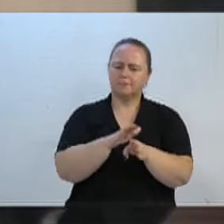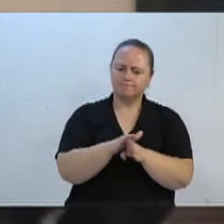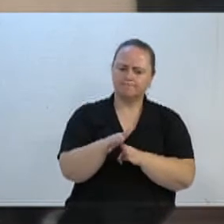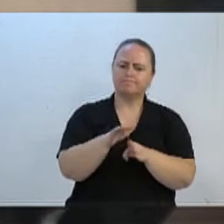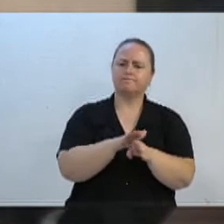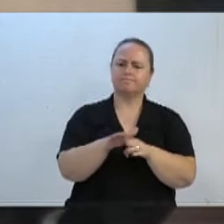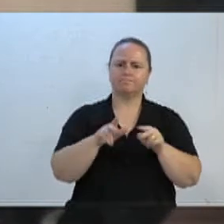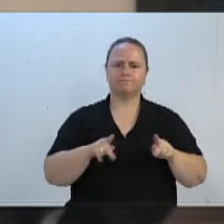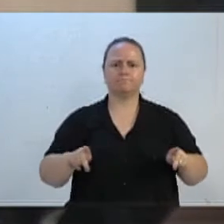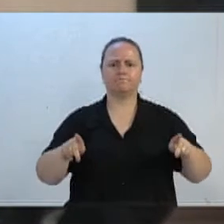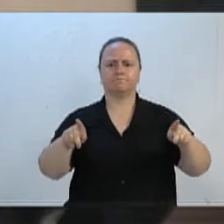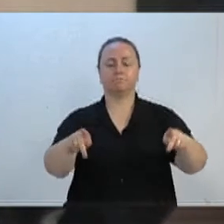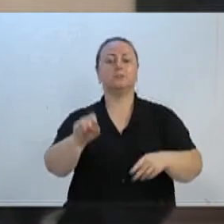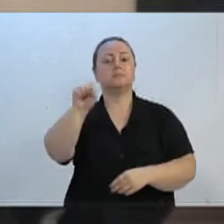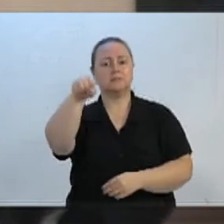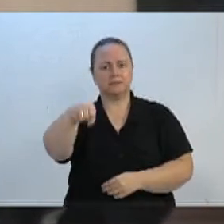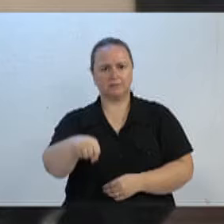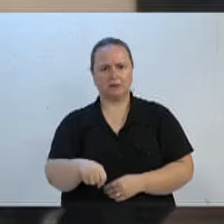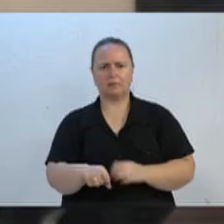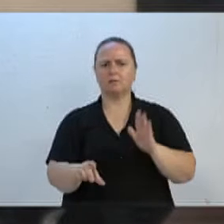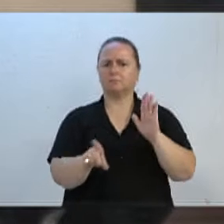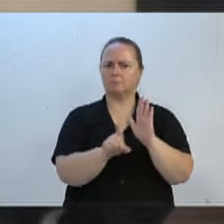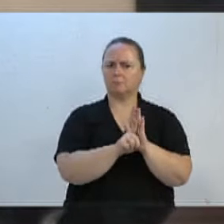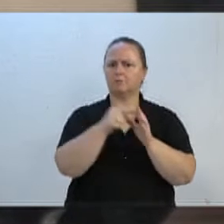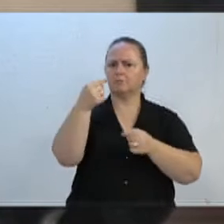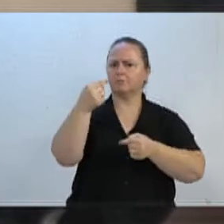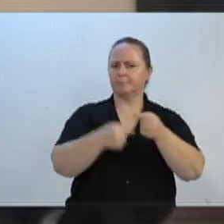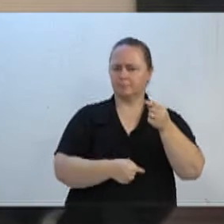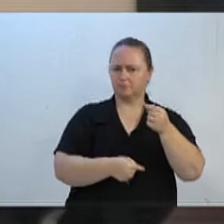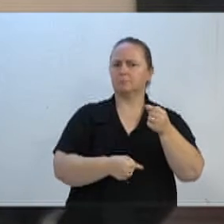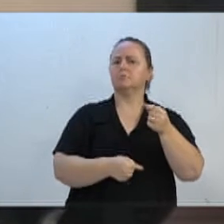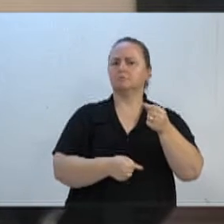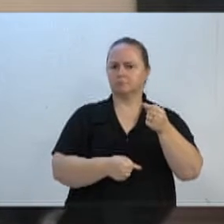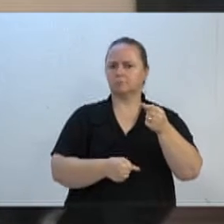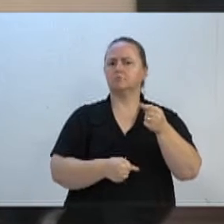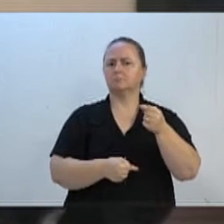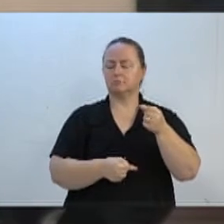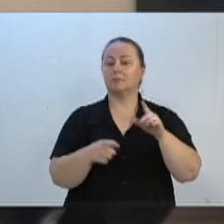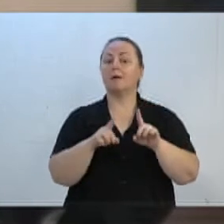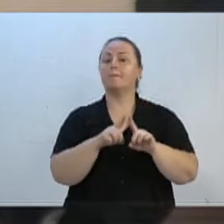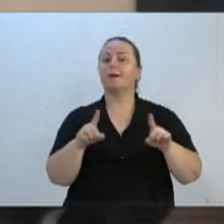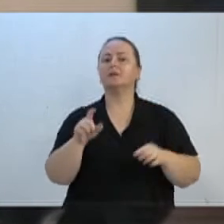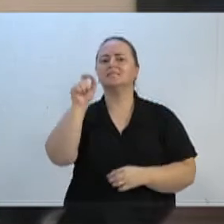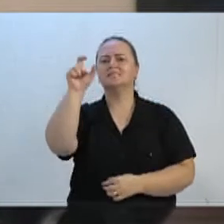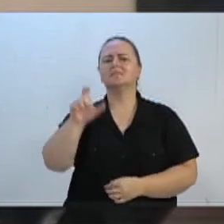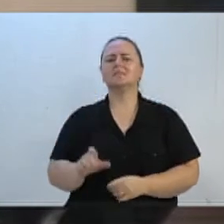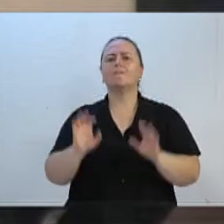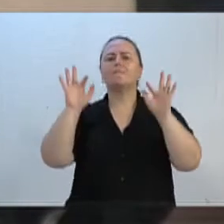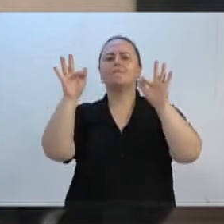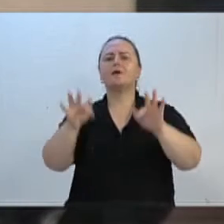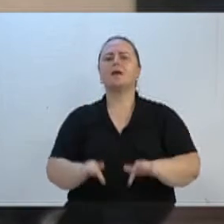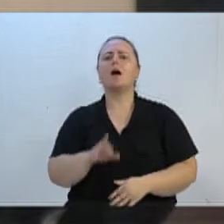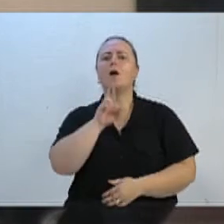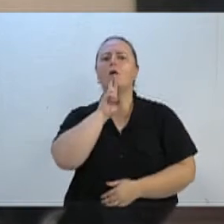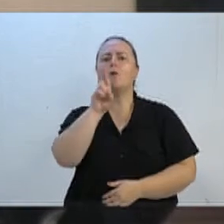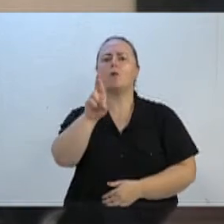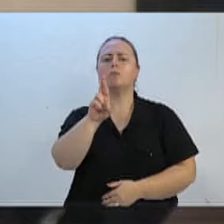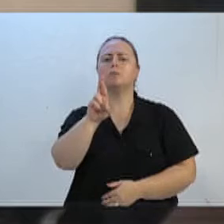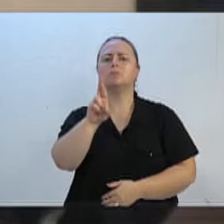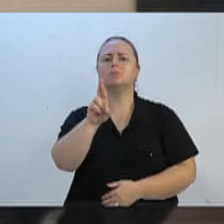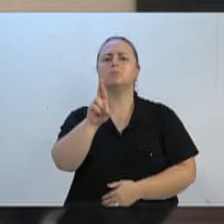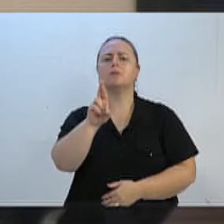Procuradoria desta Câmara, a legalidade ou a ilegalidade. Mas quem deve bater o martelo somos nós aqui, se